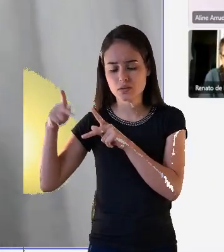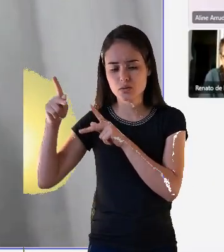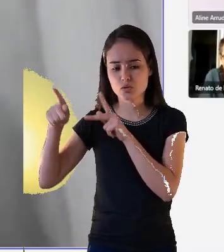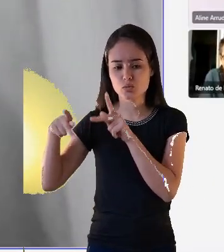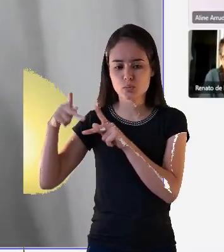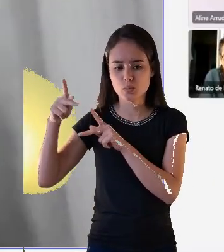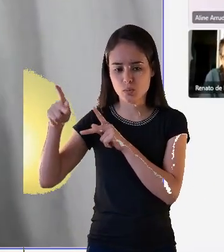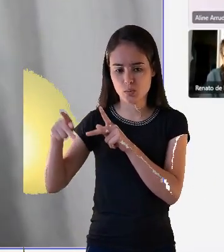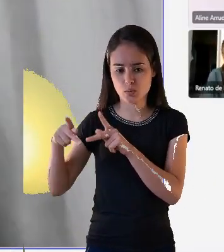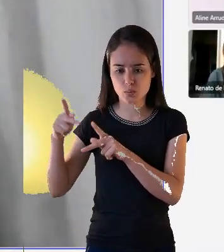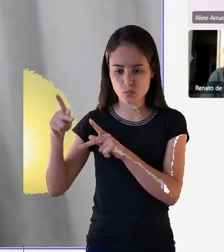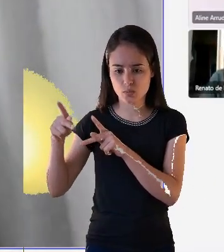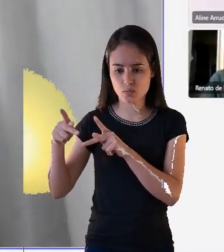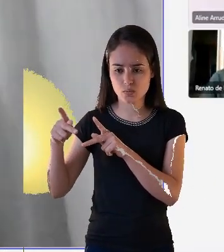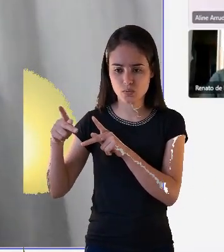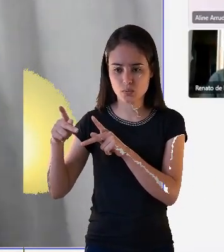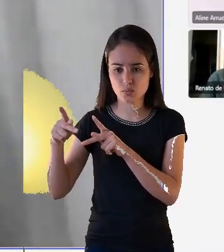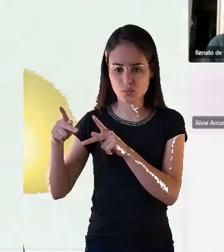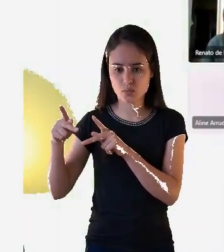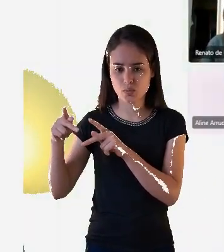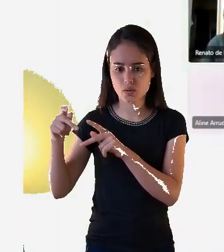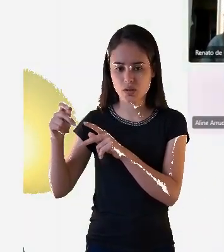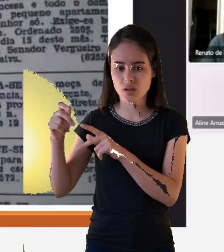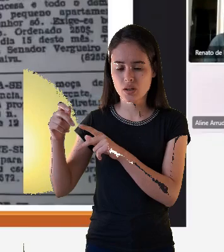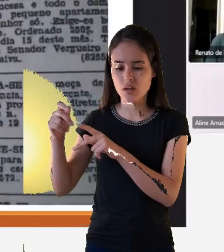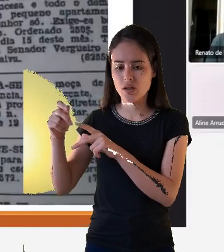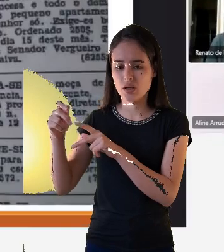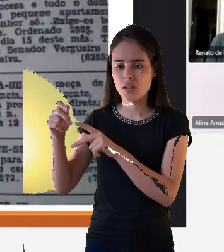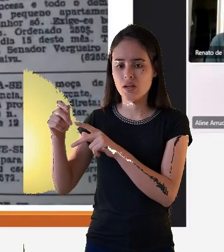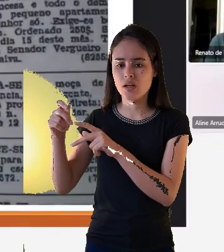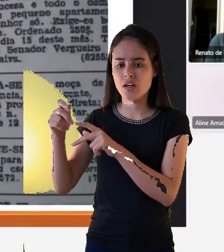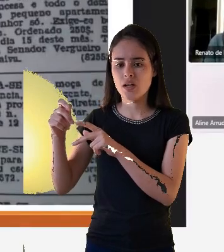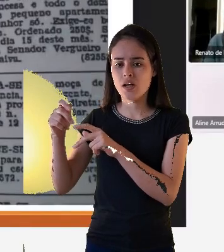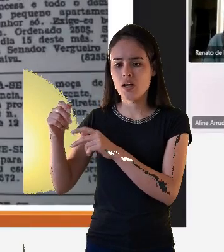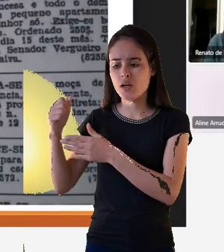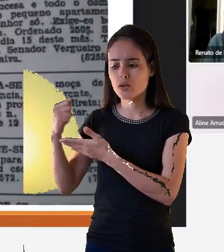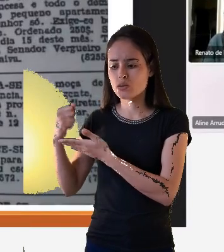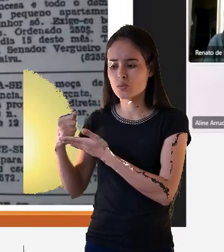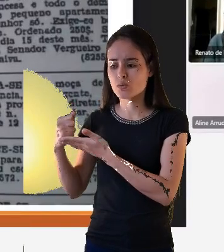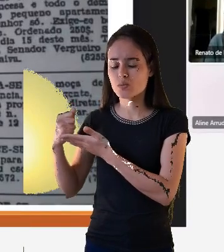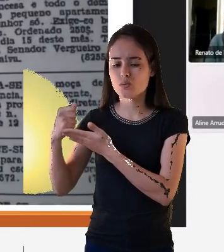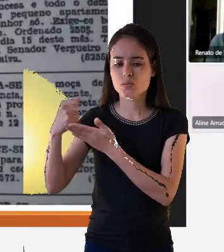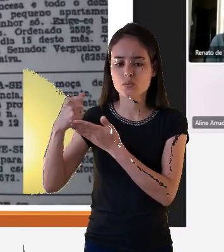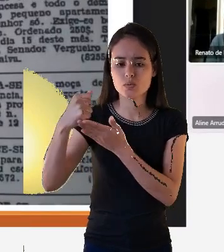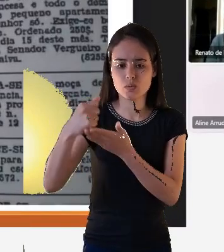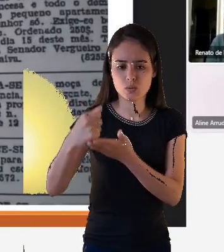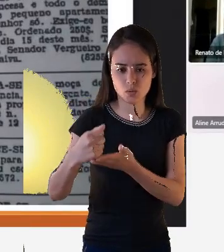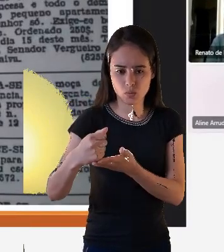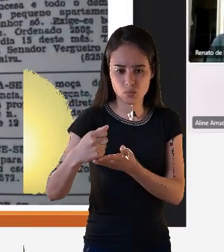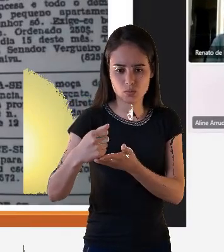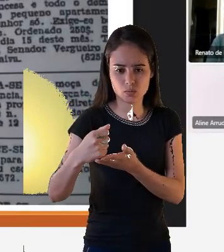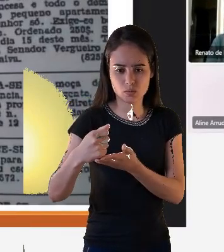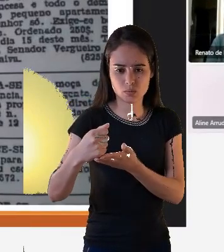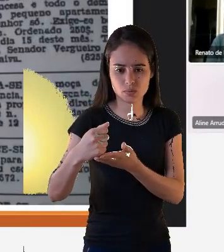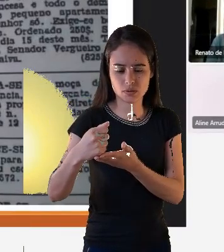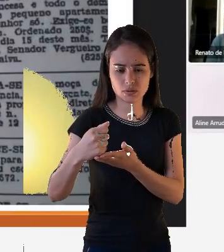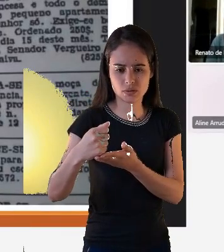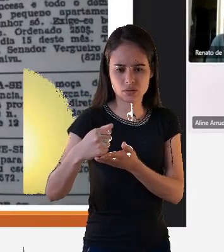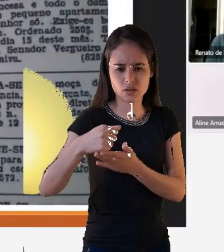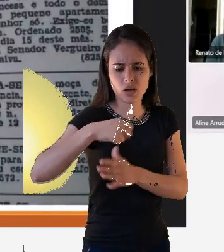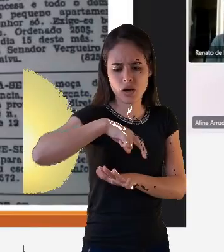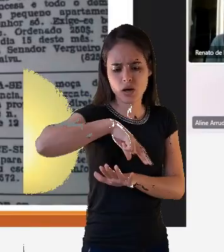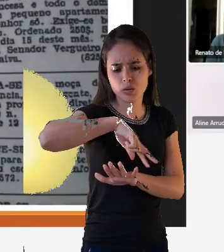que trouxe tecnologia, desenvolvimento, trouxe tanta coisa para esse